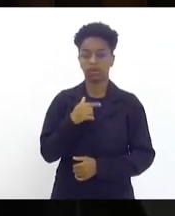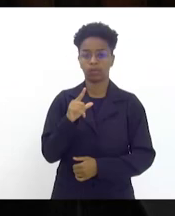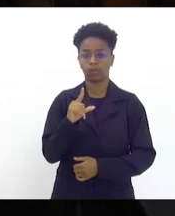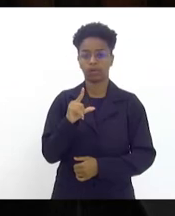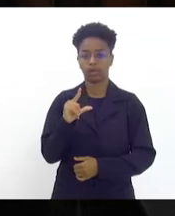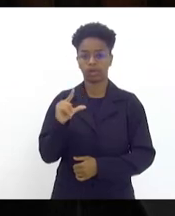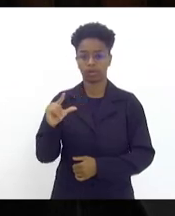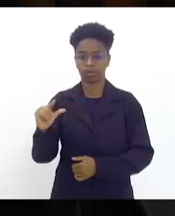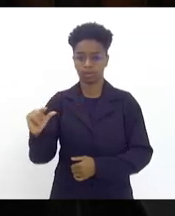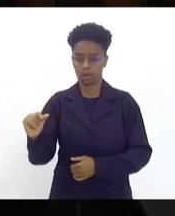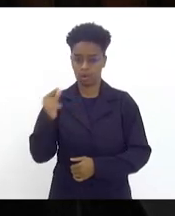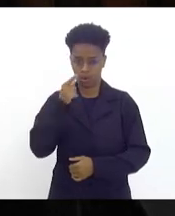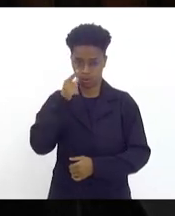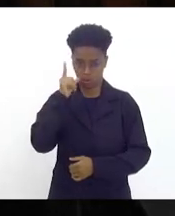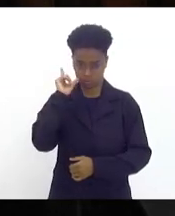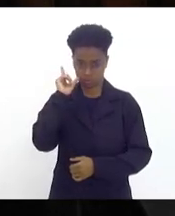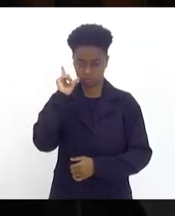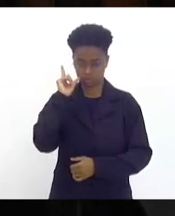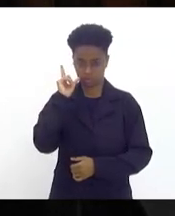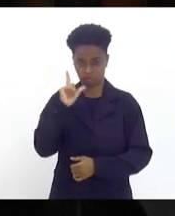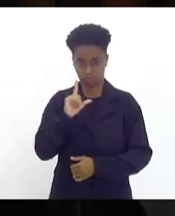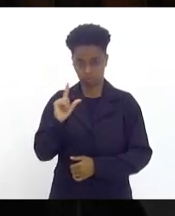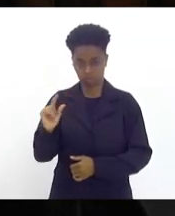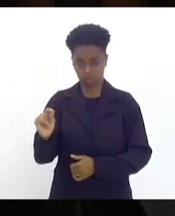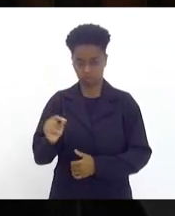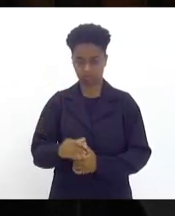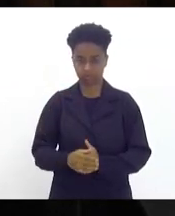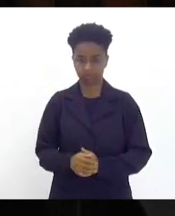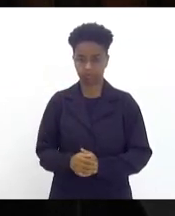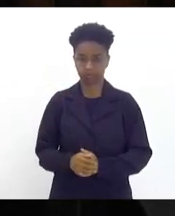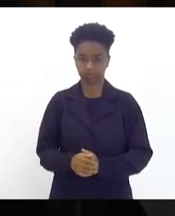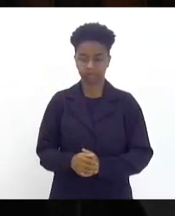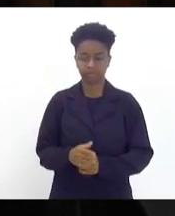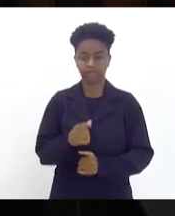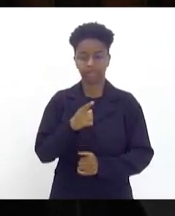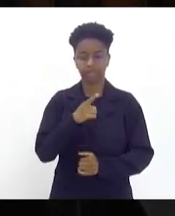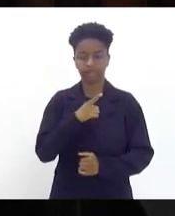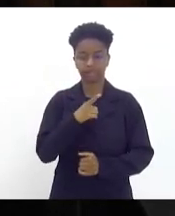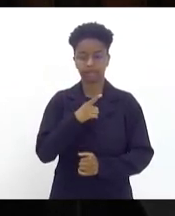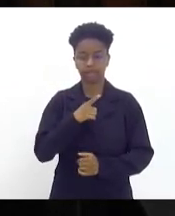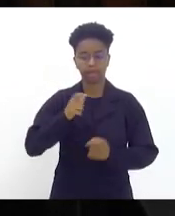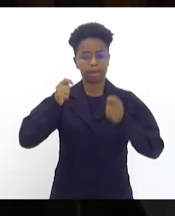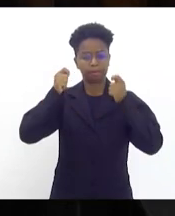Legislativa ontem tinha uma manifestação